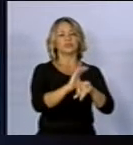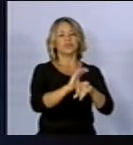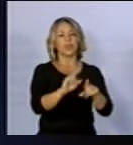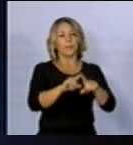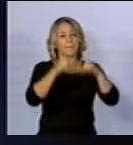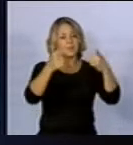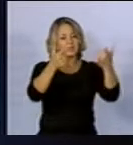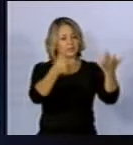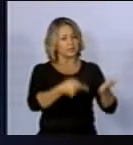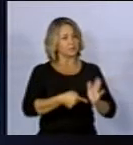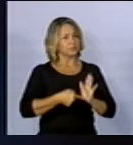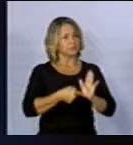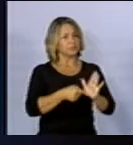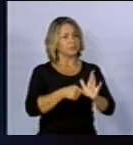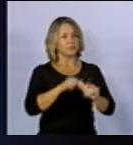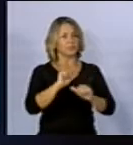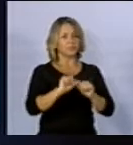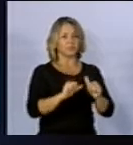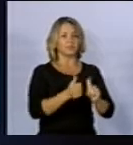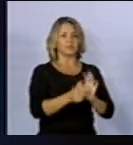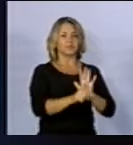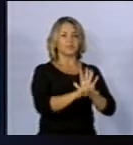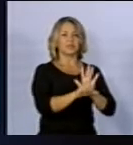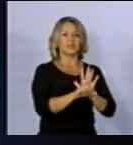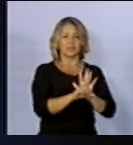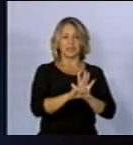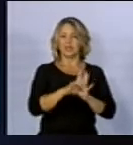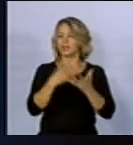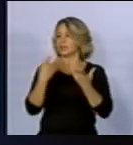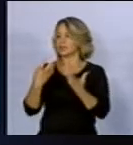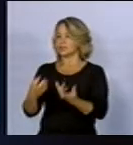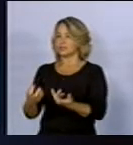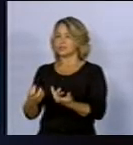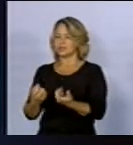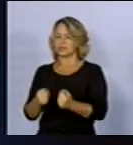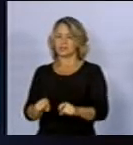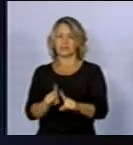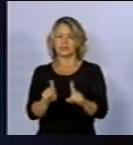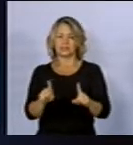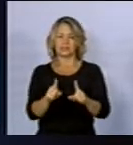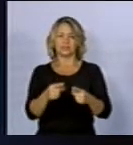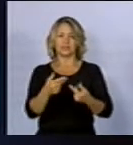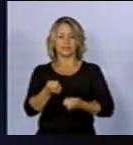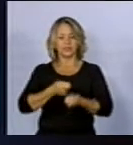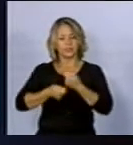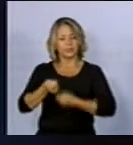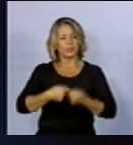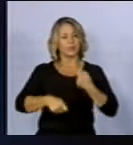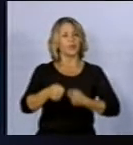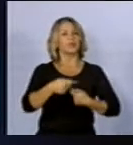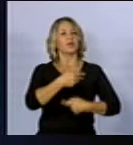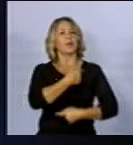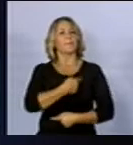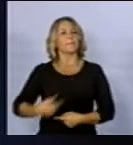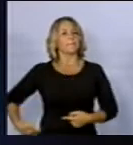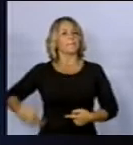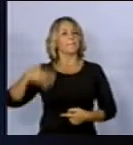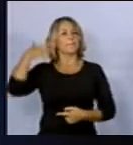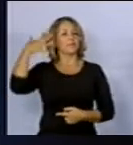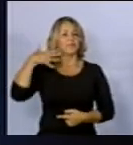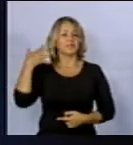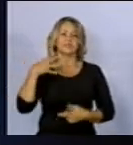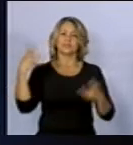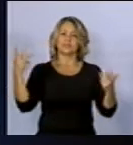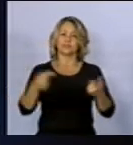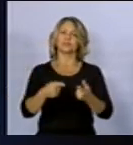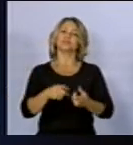desse compromisso estatal considerada a recusável importância jurídica econômica e política e social de que se revestem aos